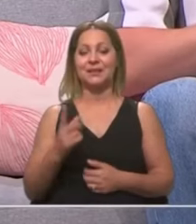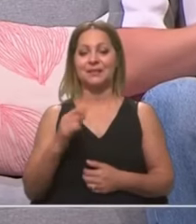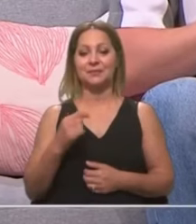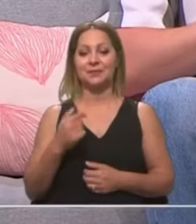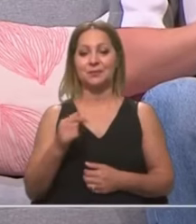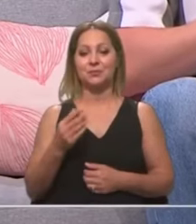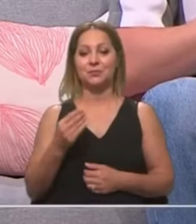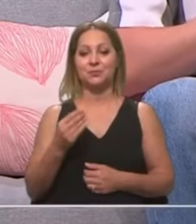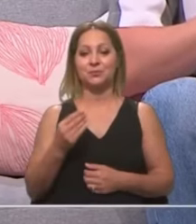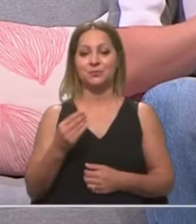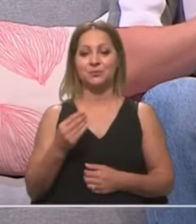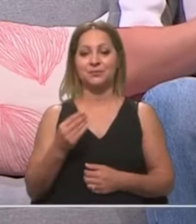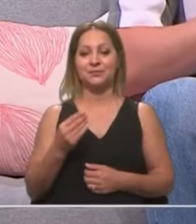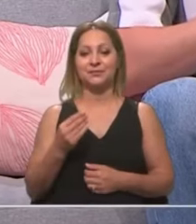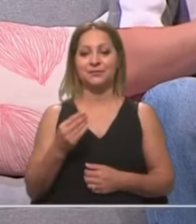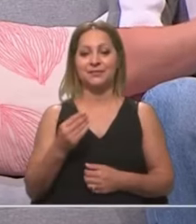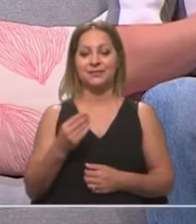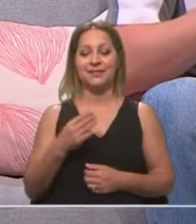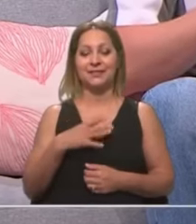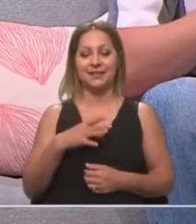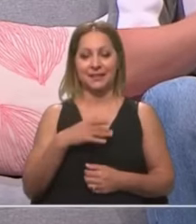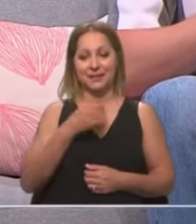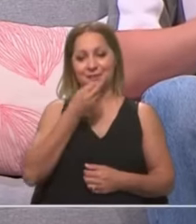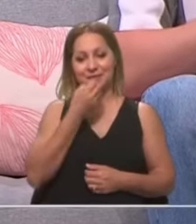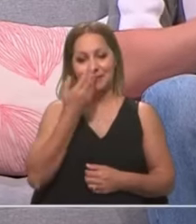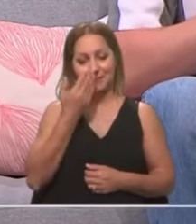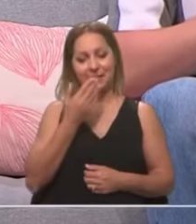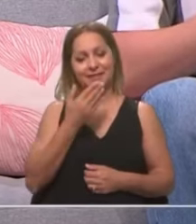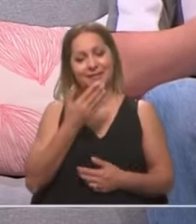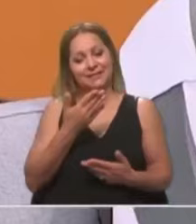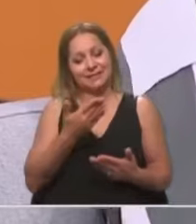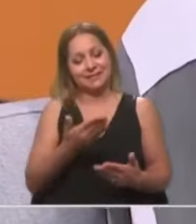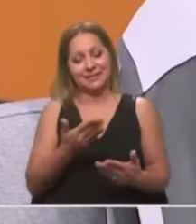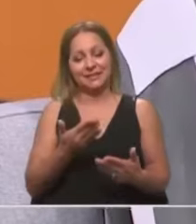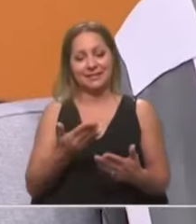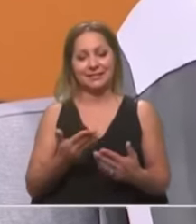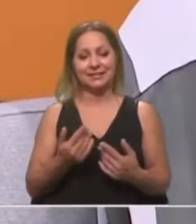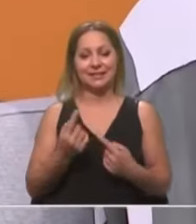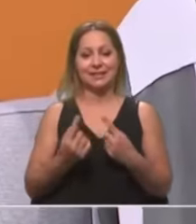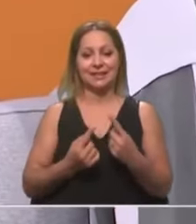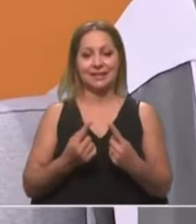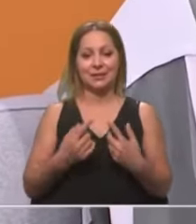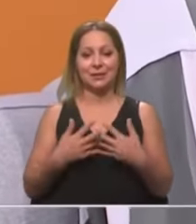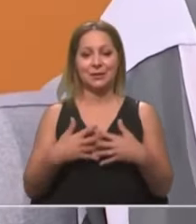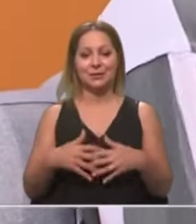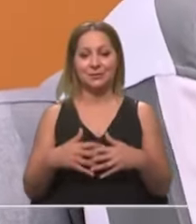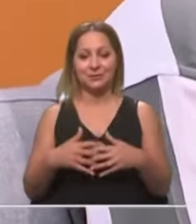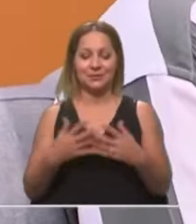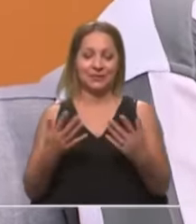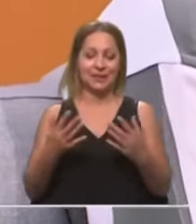que estávamos a não querer, a querer ser simpáticos pois um com é, o outro. Pois não é? É, sim. E outras que ficámos na dúvida, como é normal, mas foi bom.